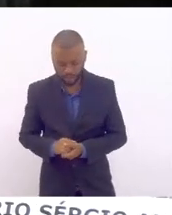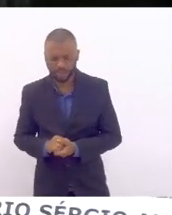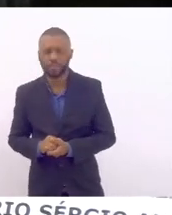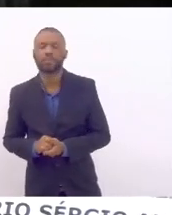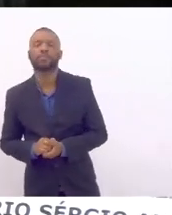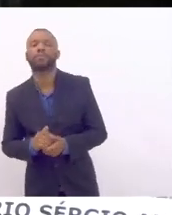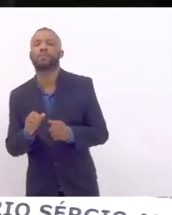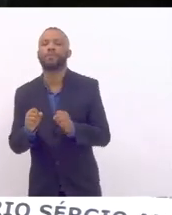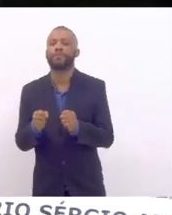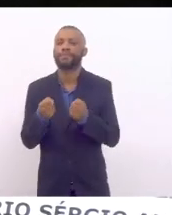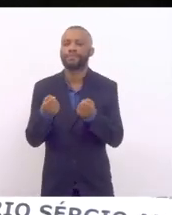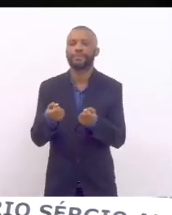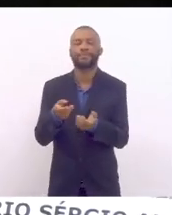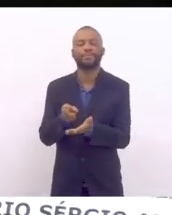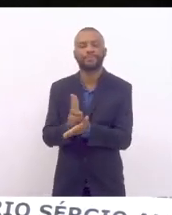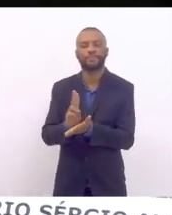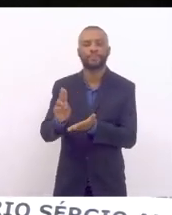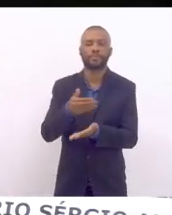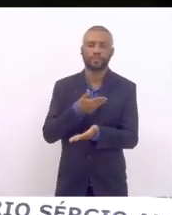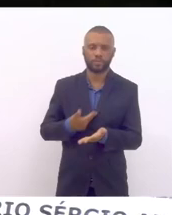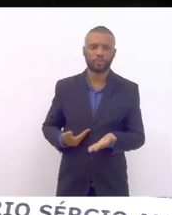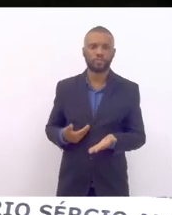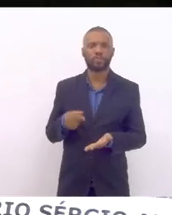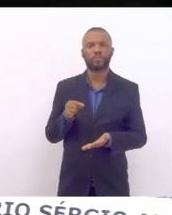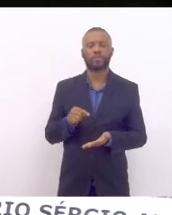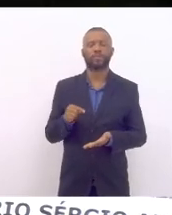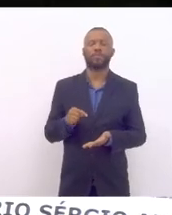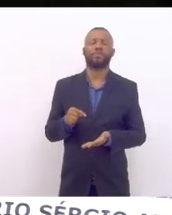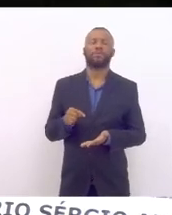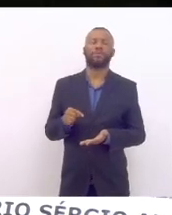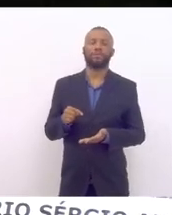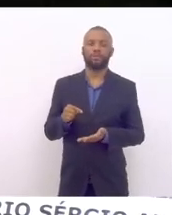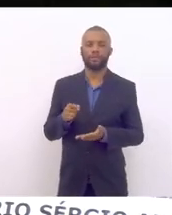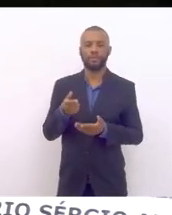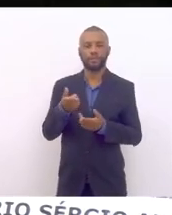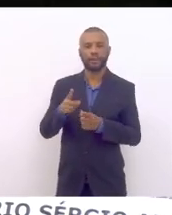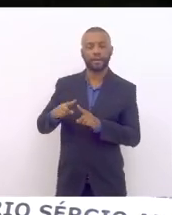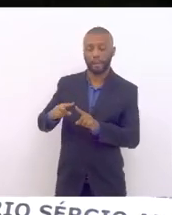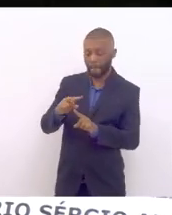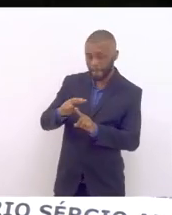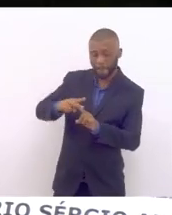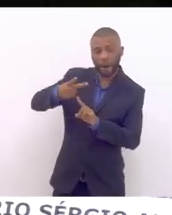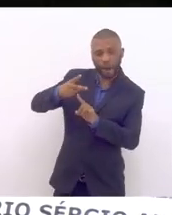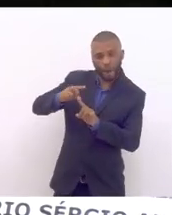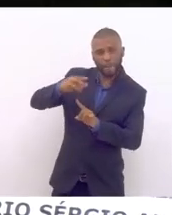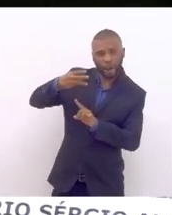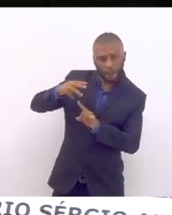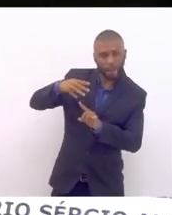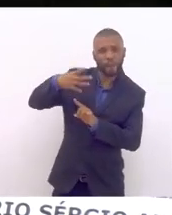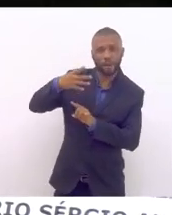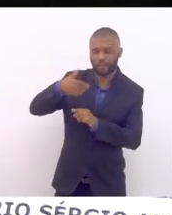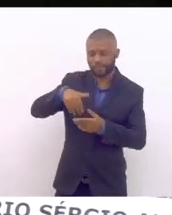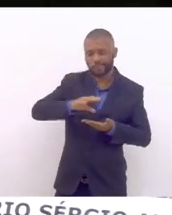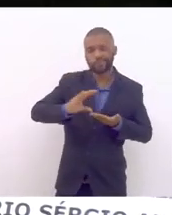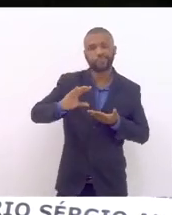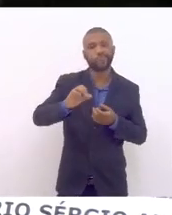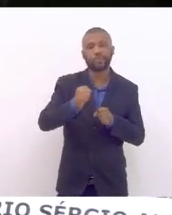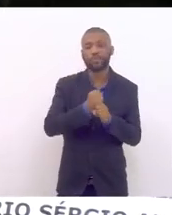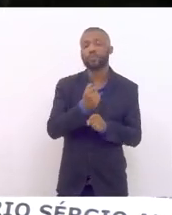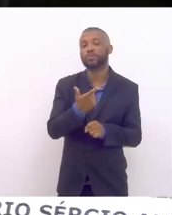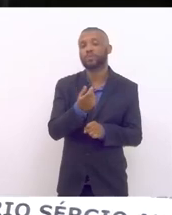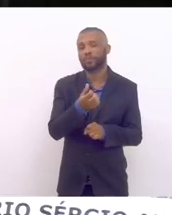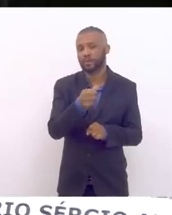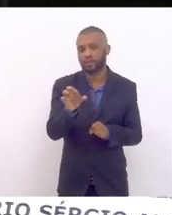defender a universidade é defender o a recomposição do orçamento no nível de 2019 o